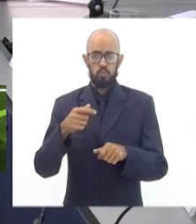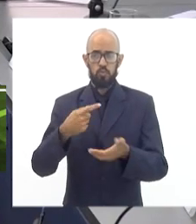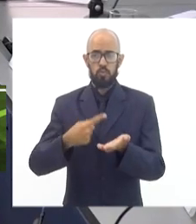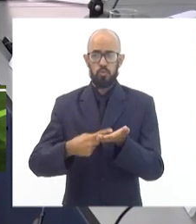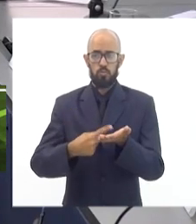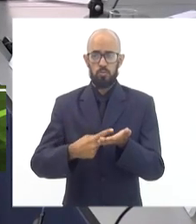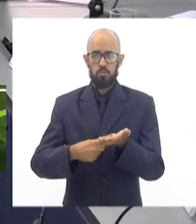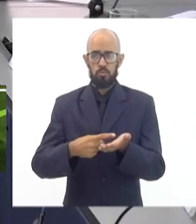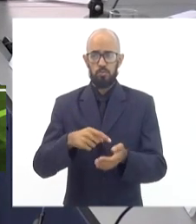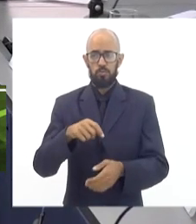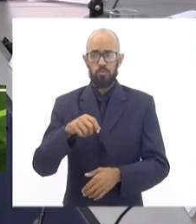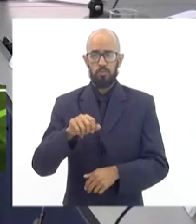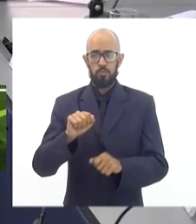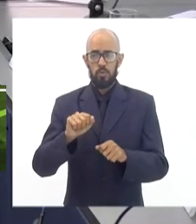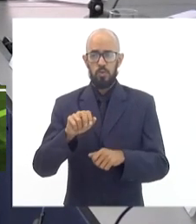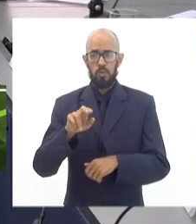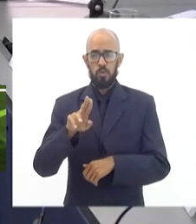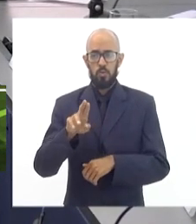Alert